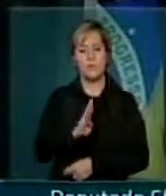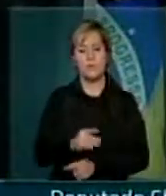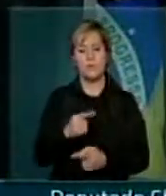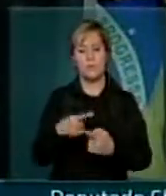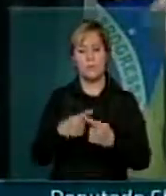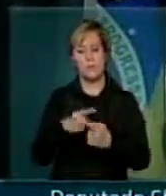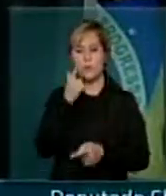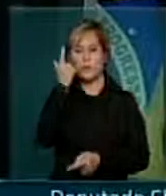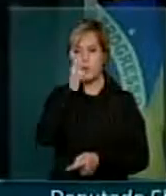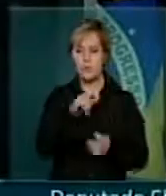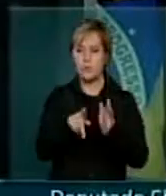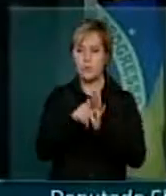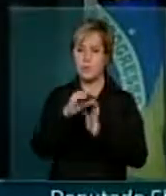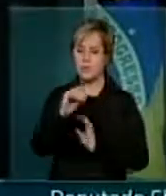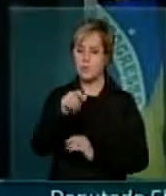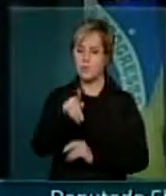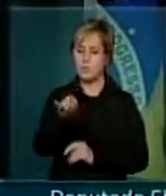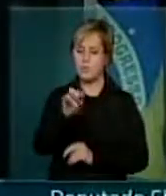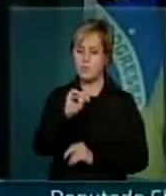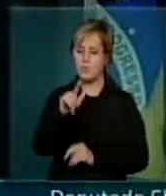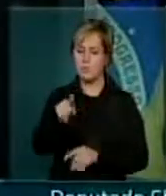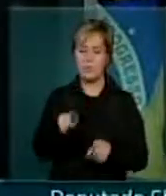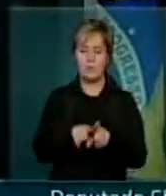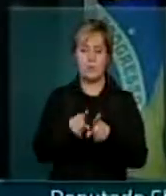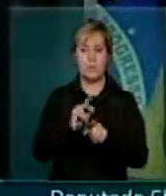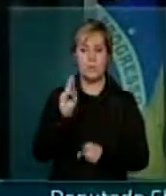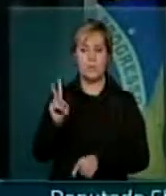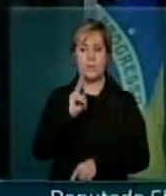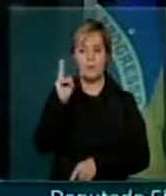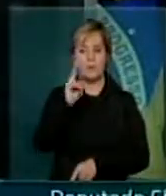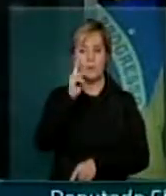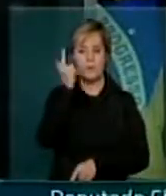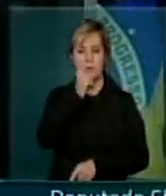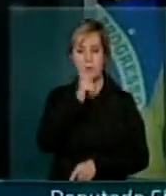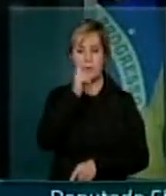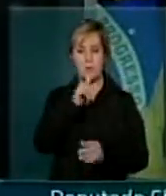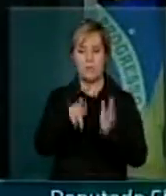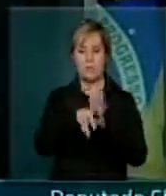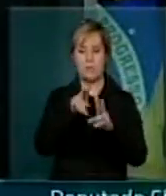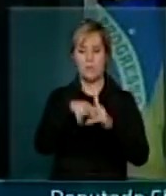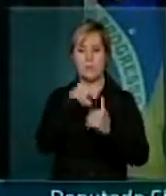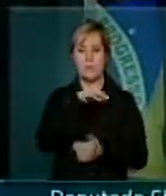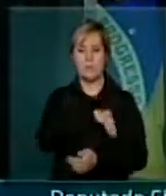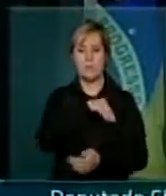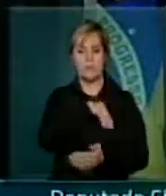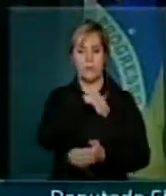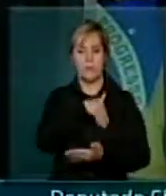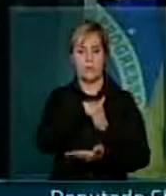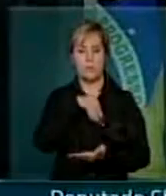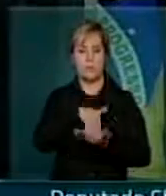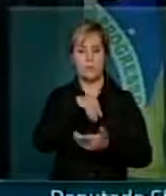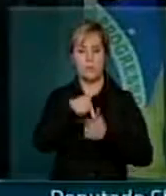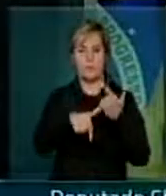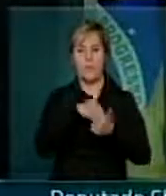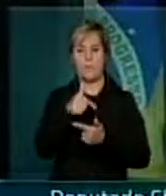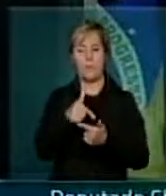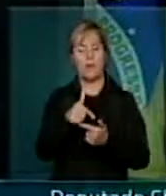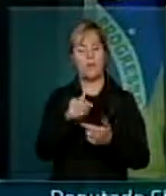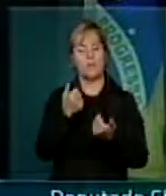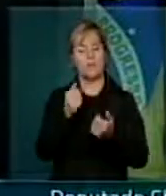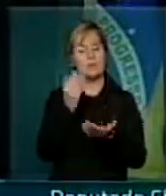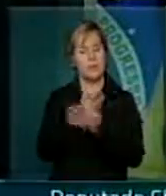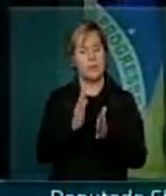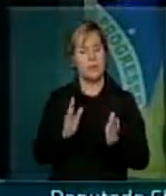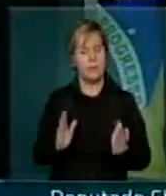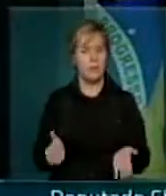do capital e a valorização dos ganhos do trabalho. É preciso a gente enfrentar isso e acabar com